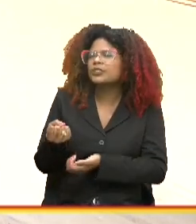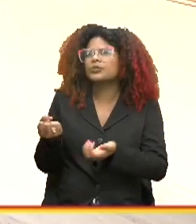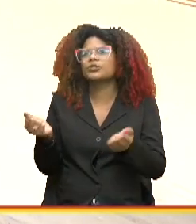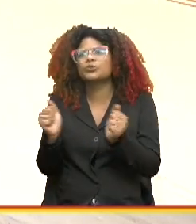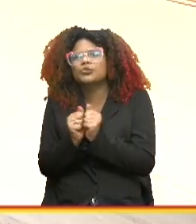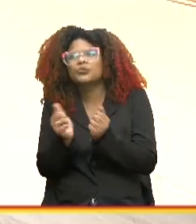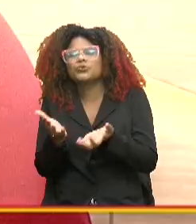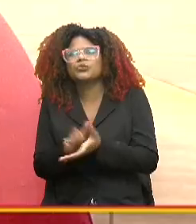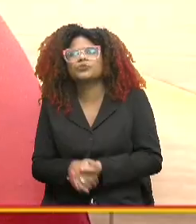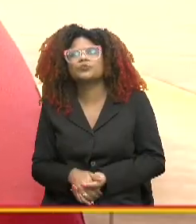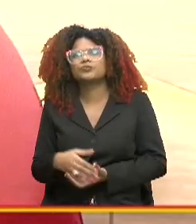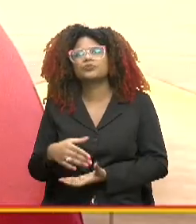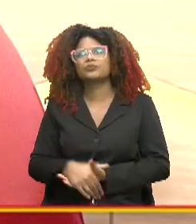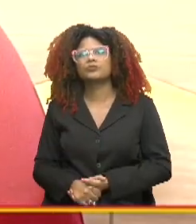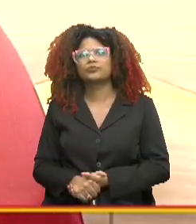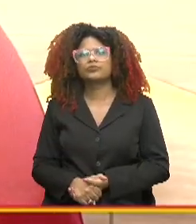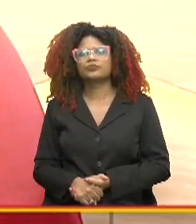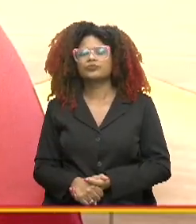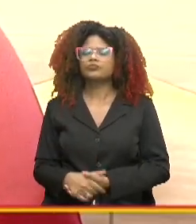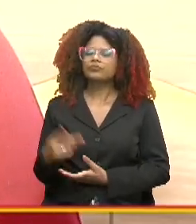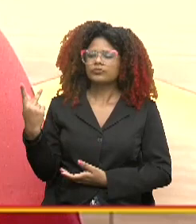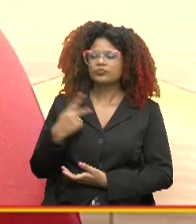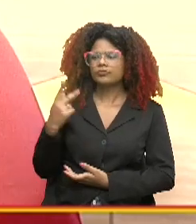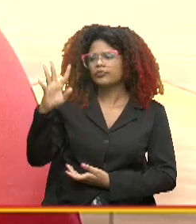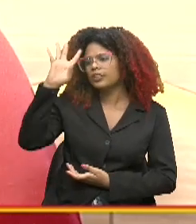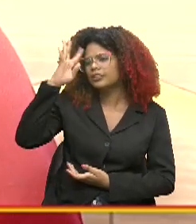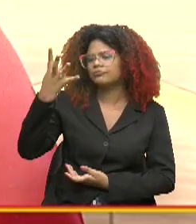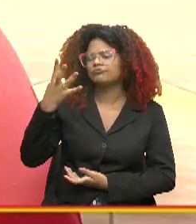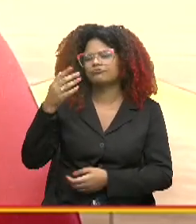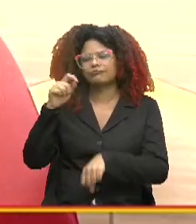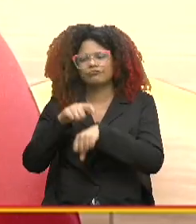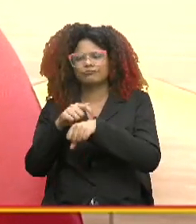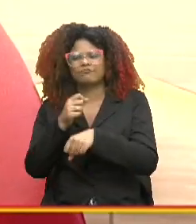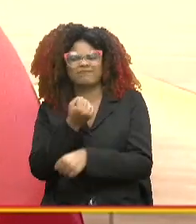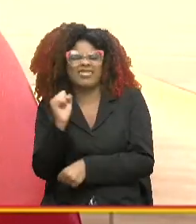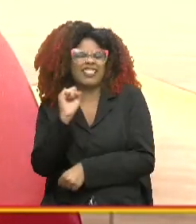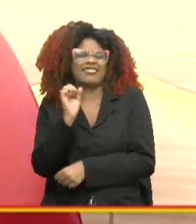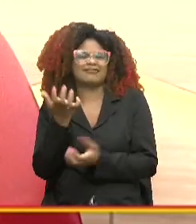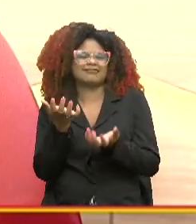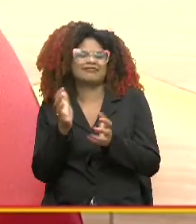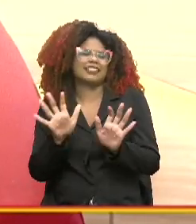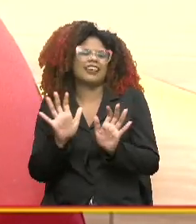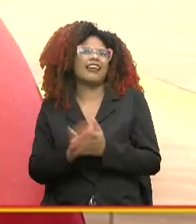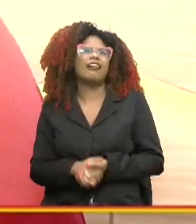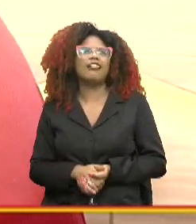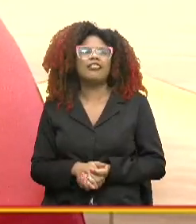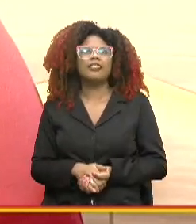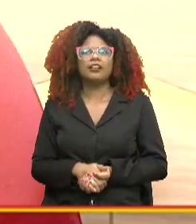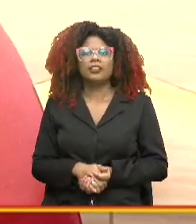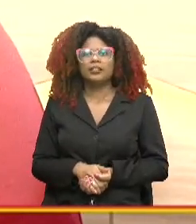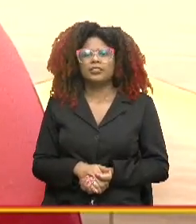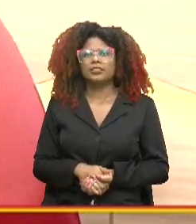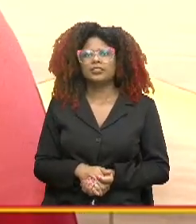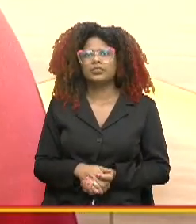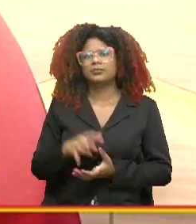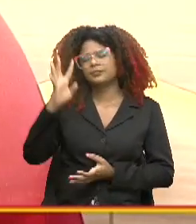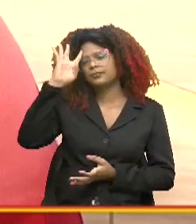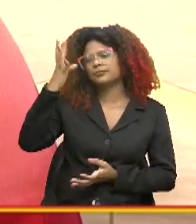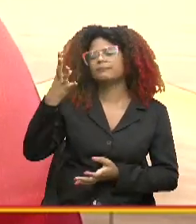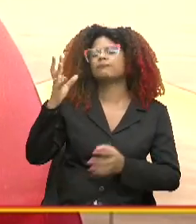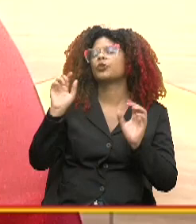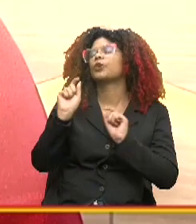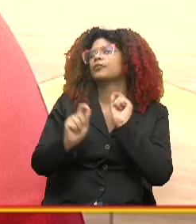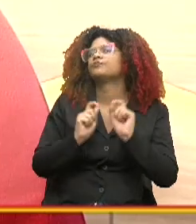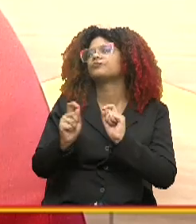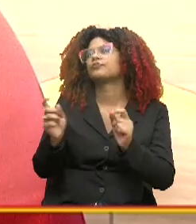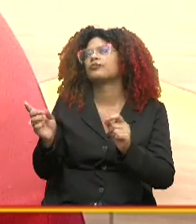E aí nós decidimos por um tempo não né exercermos A maternidade mas nós decidimos o seguinte o